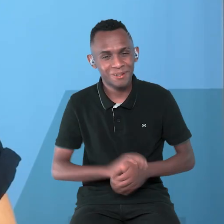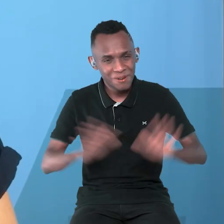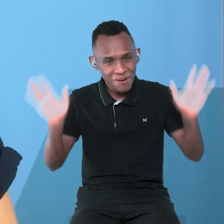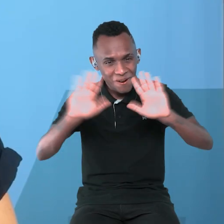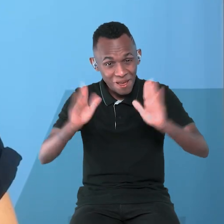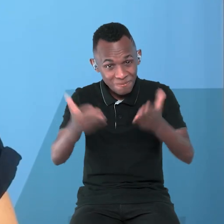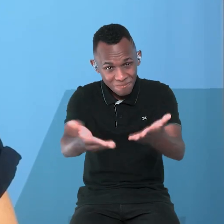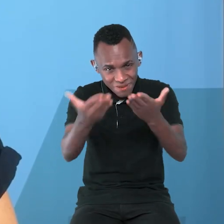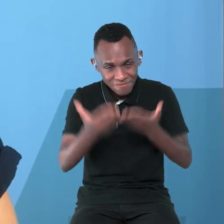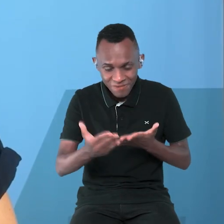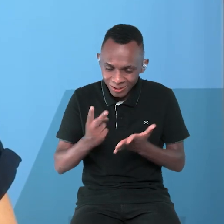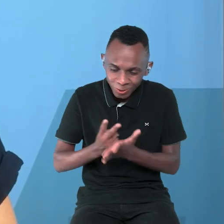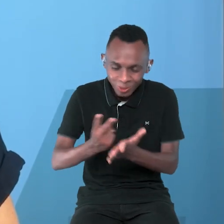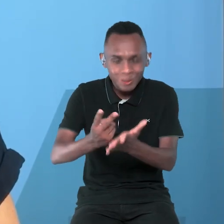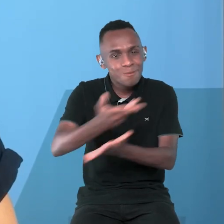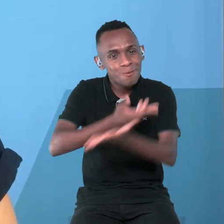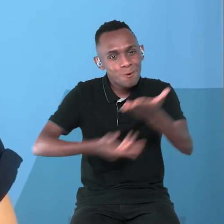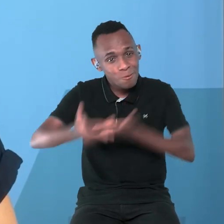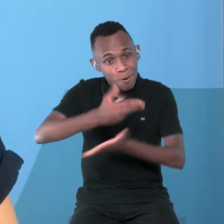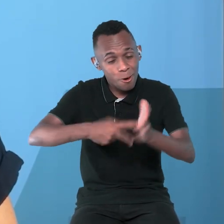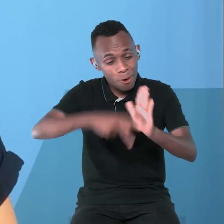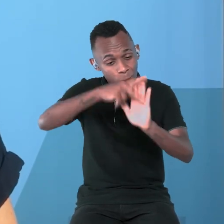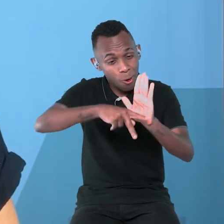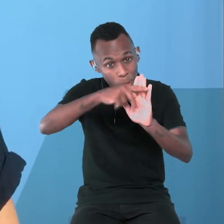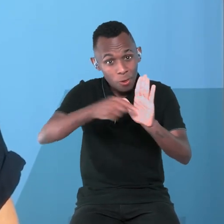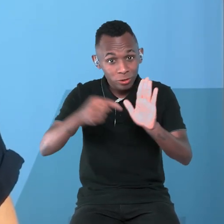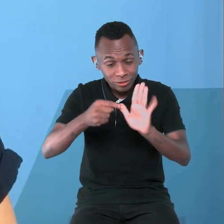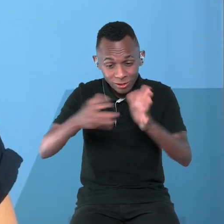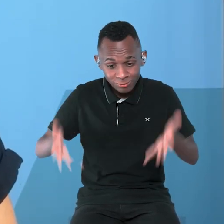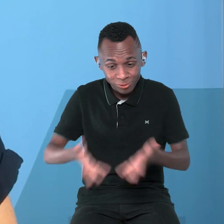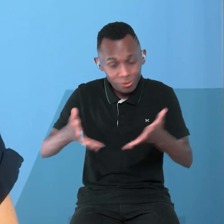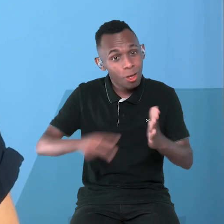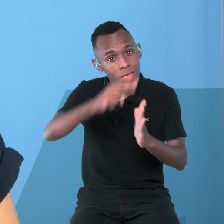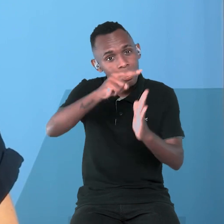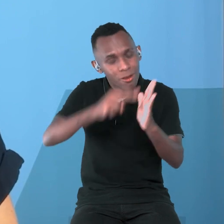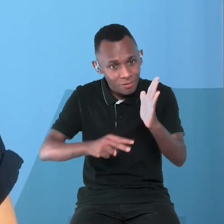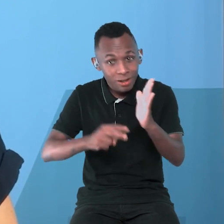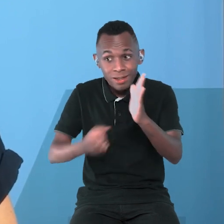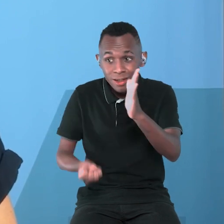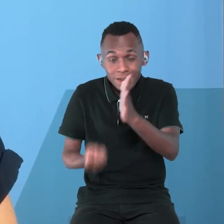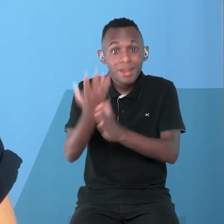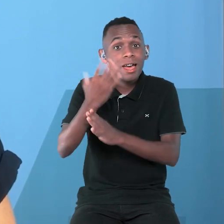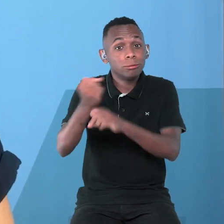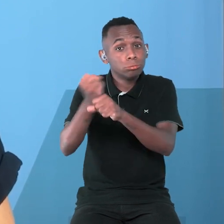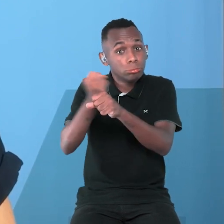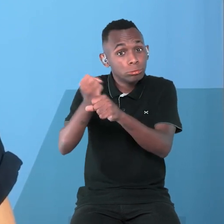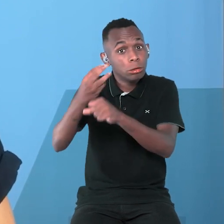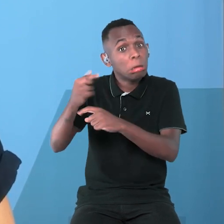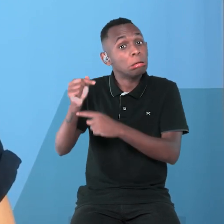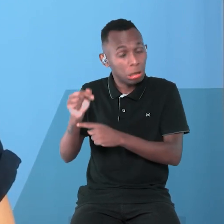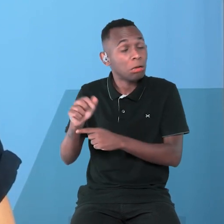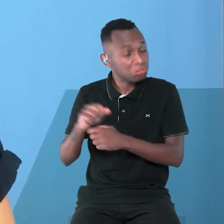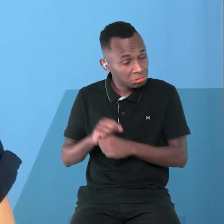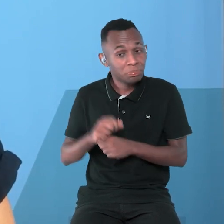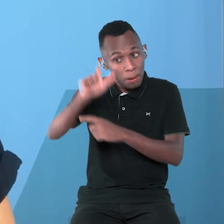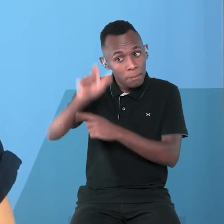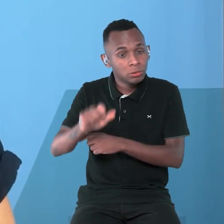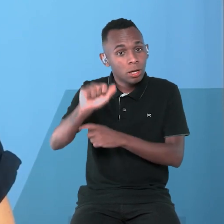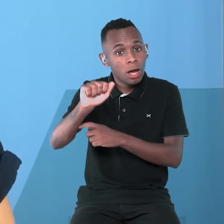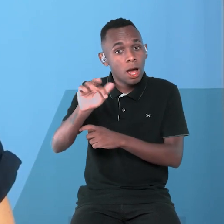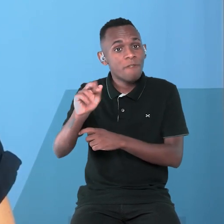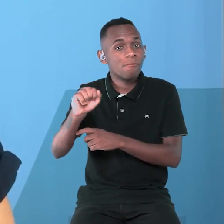Olá, bem-vindos ao Sempre um Papo, este projeto de incentivo ao hábito da leitura, criado há 37 anos pelo